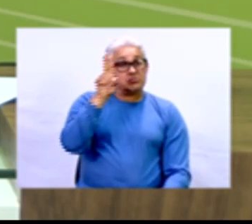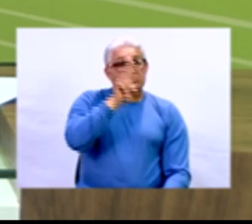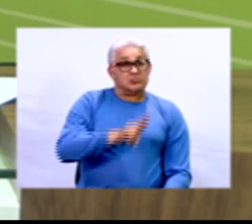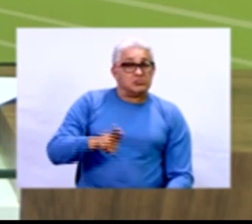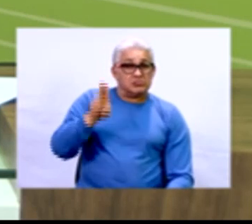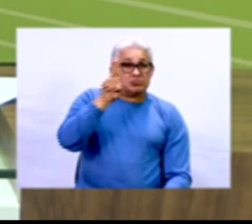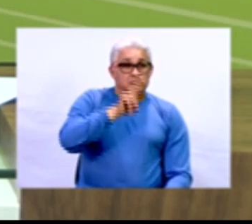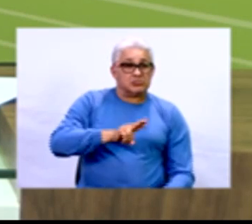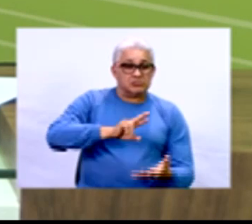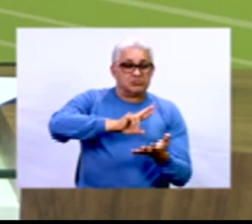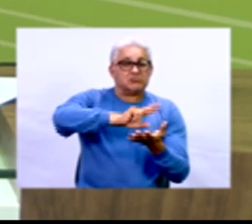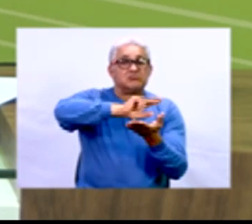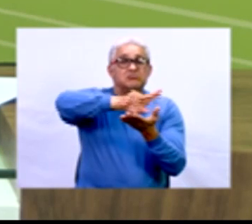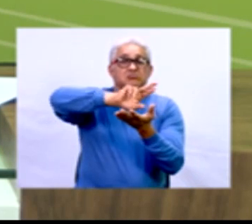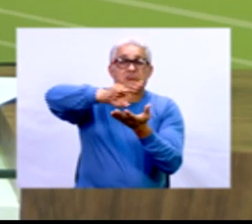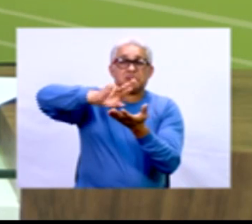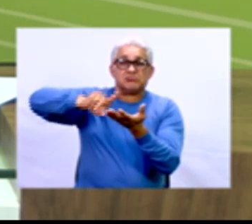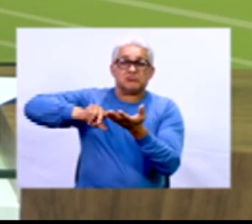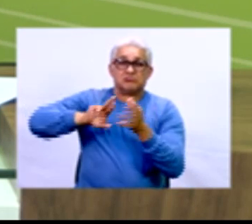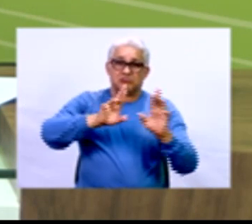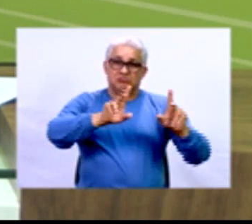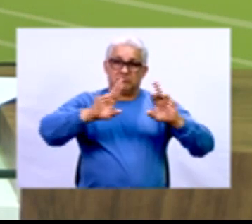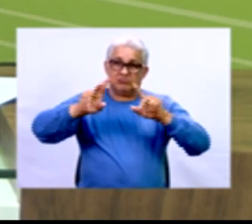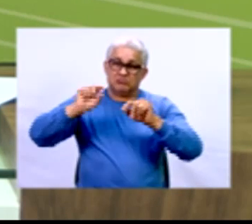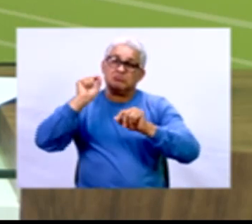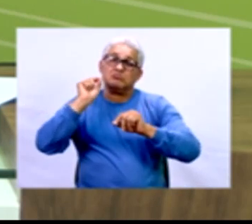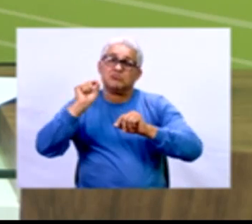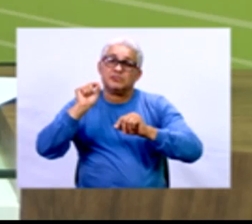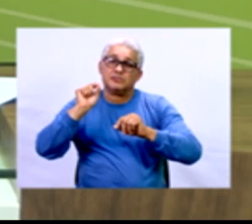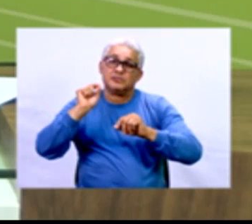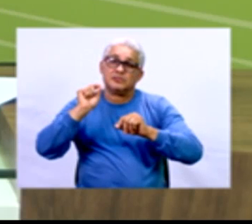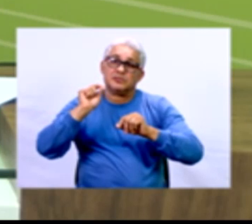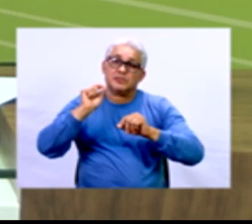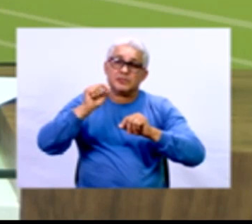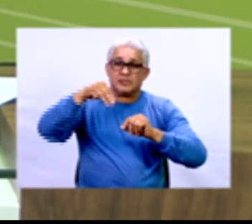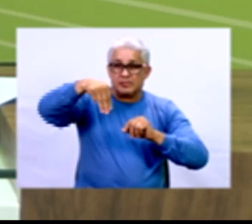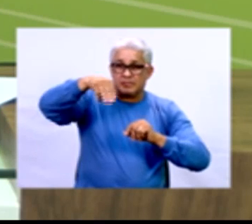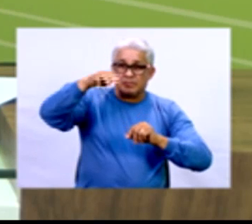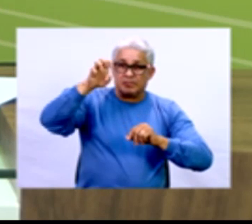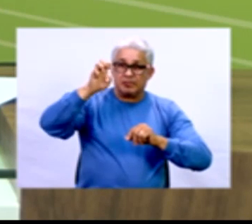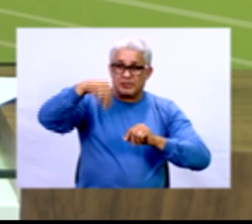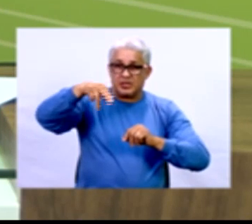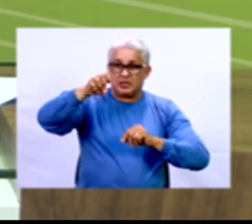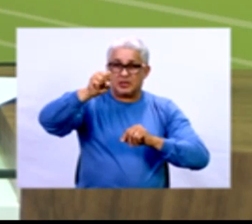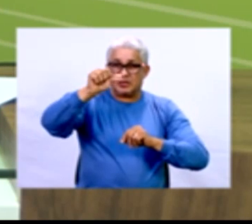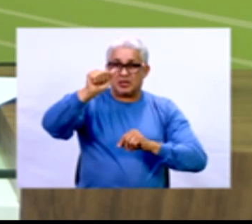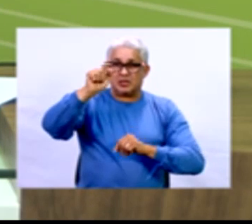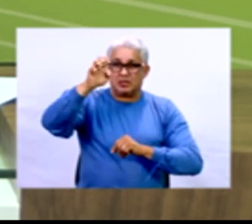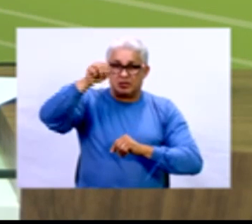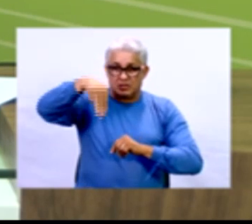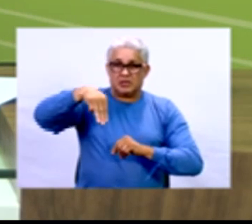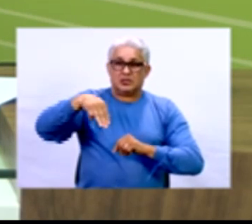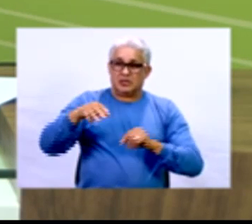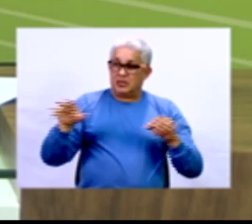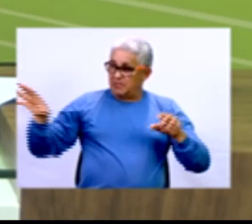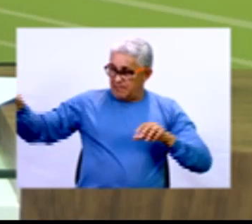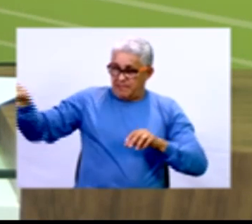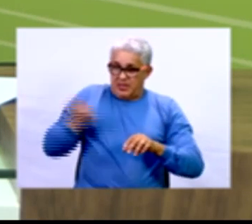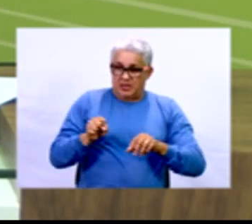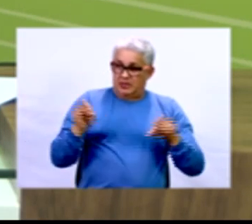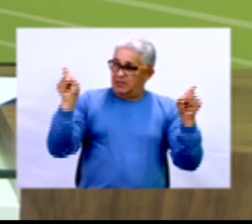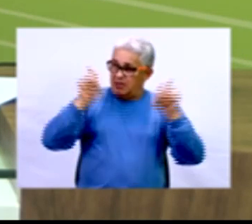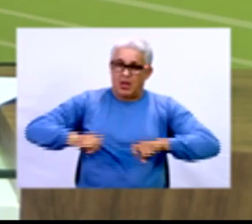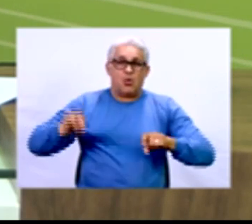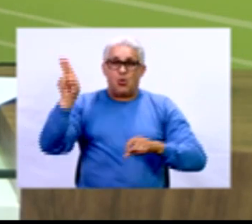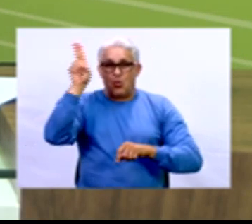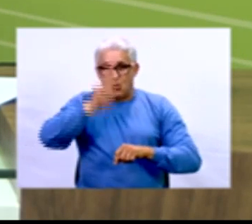de múltiplos meios. Para quê? Para fazer a transmissão de uma mensagem. E aí a gente pega e utiliza o computador para consolidar todos os